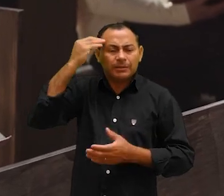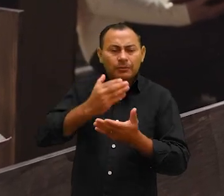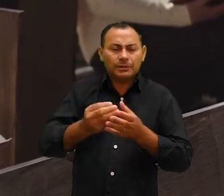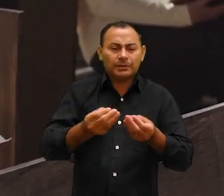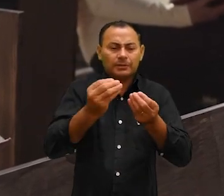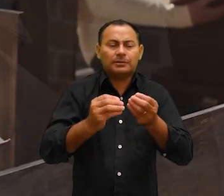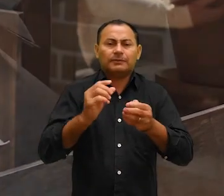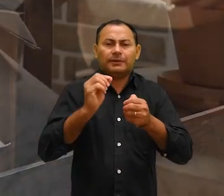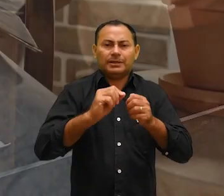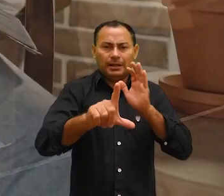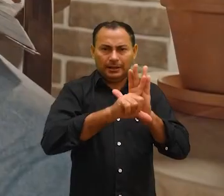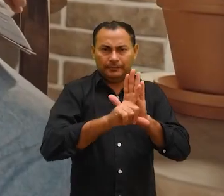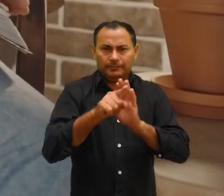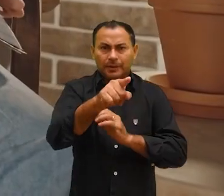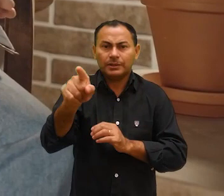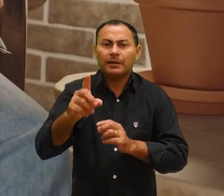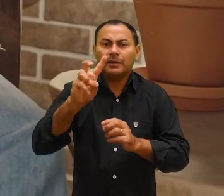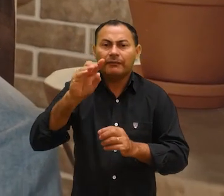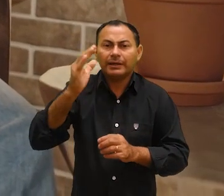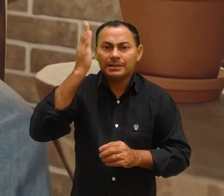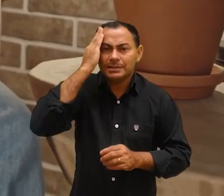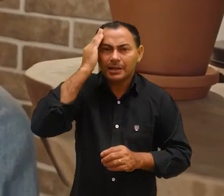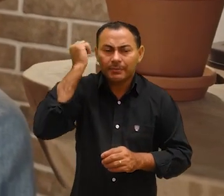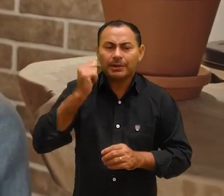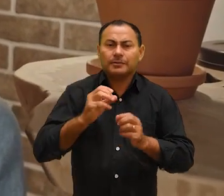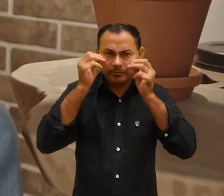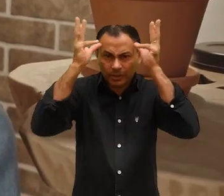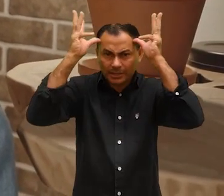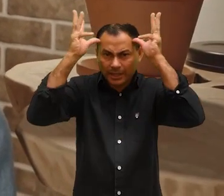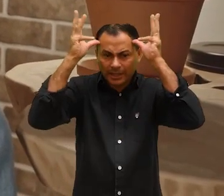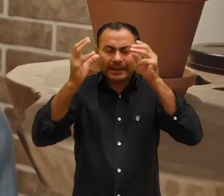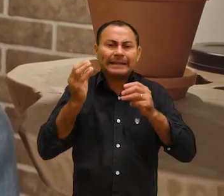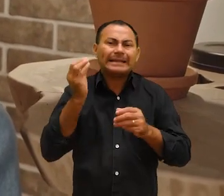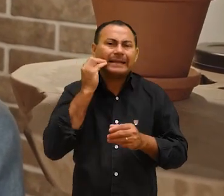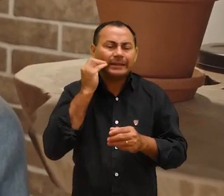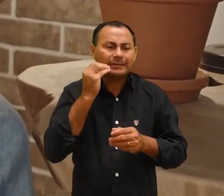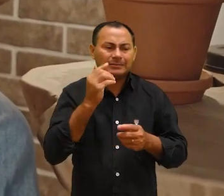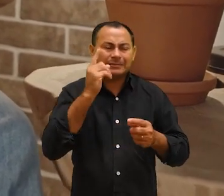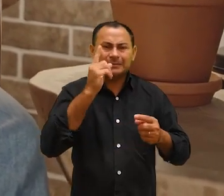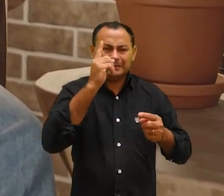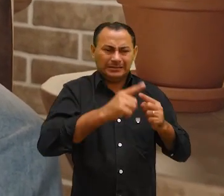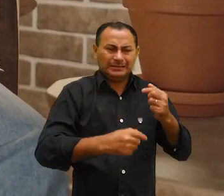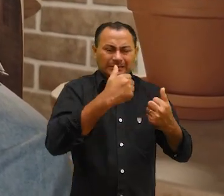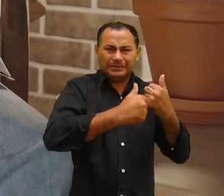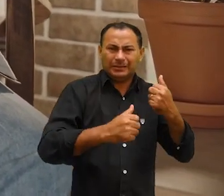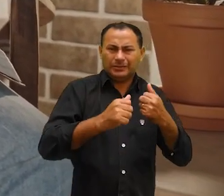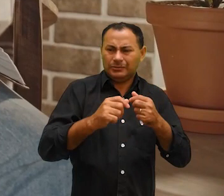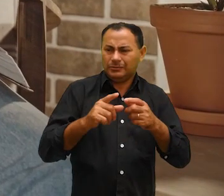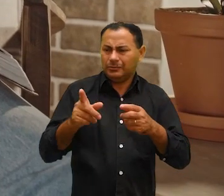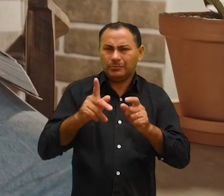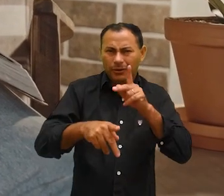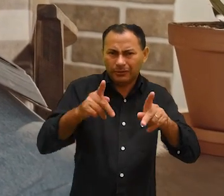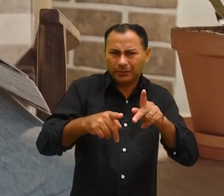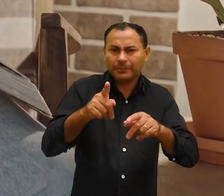quando estabeleceu a lei. O que você vai descobrir? Que Moisés estava tentando coibir o desejo de vingança do povo. Por